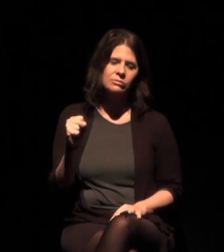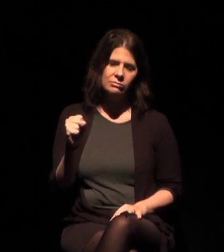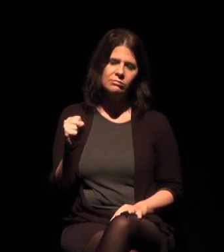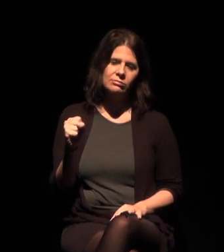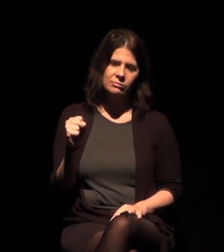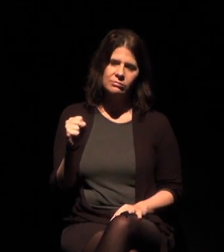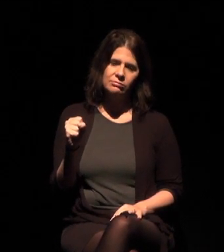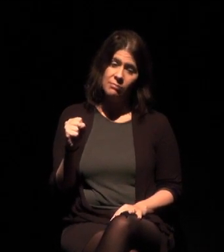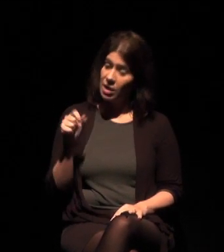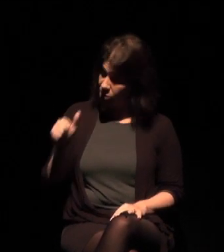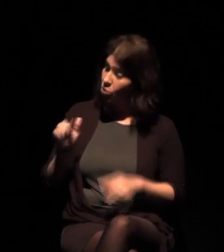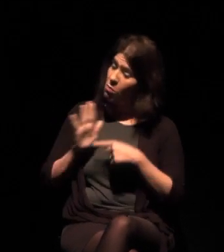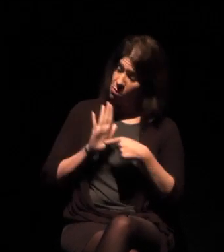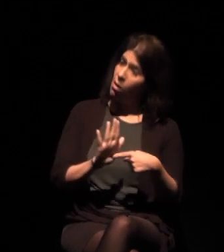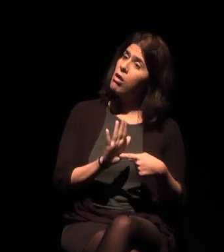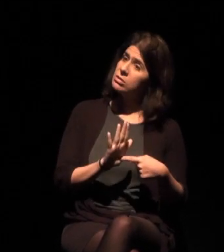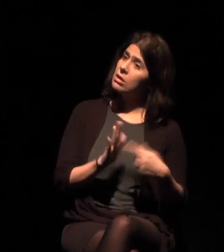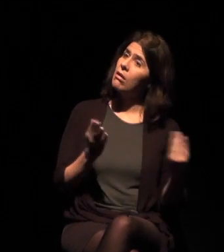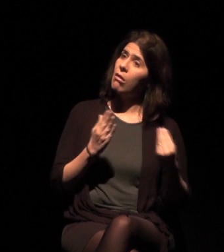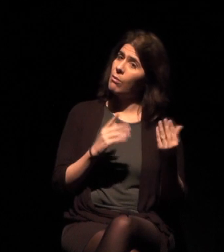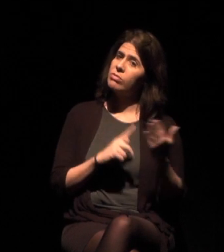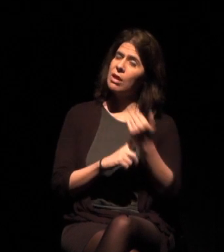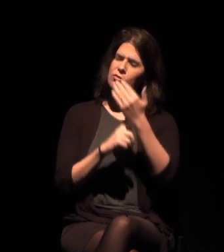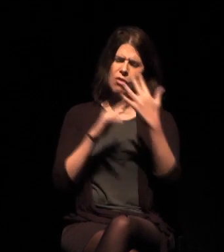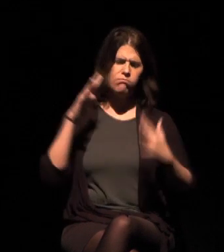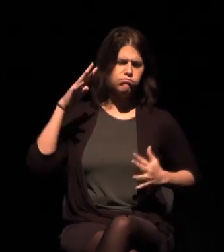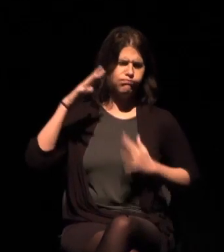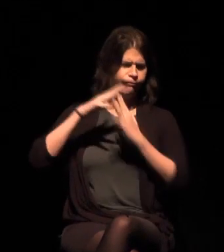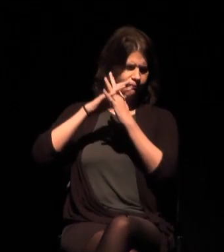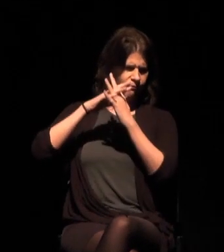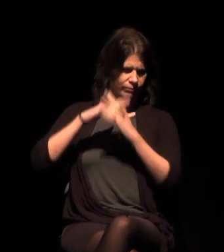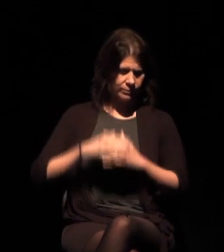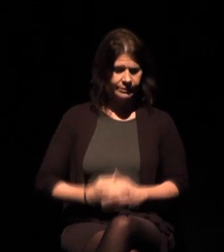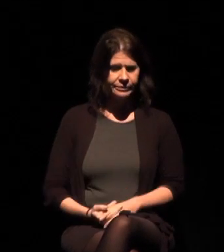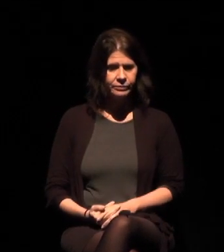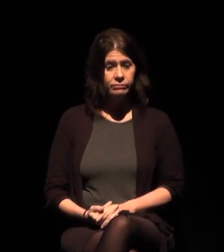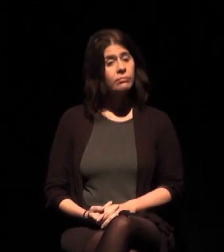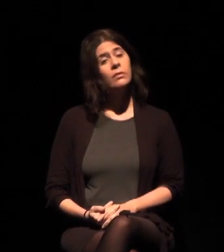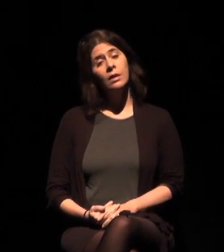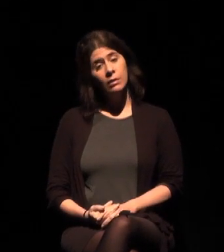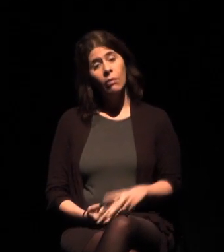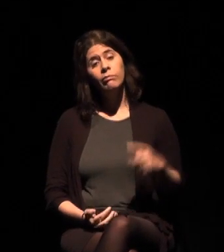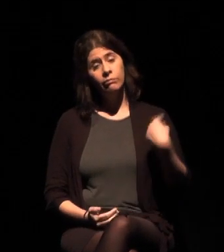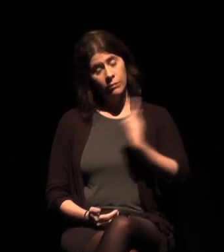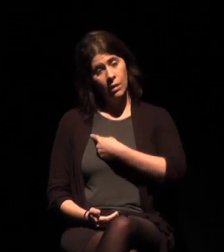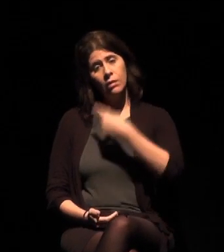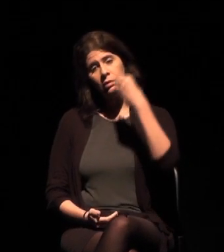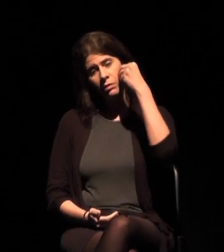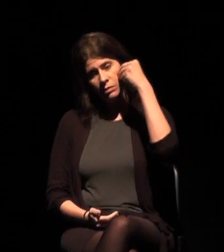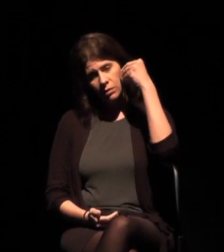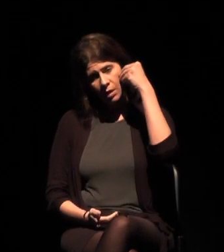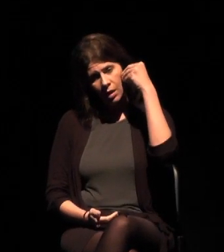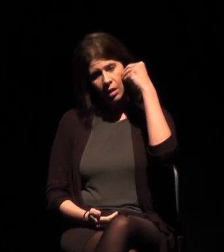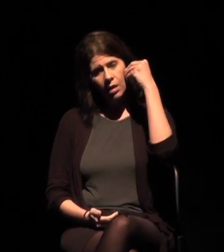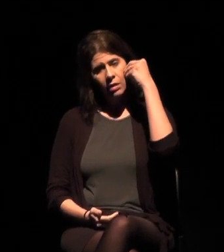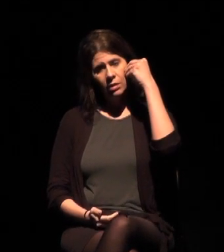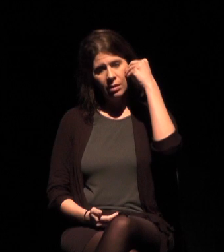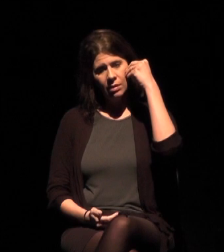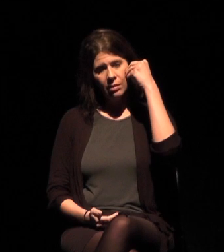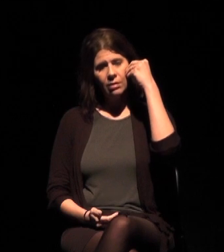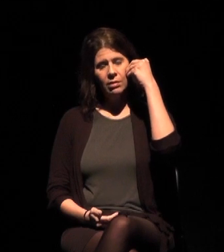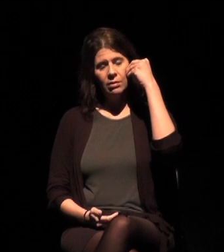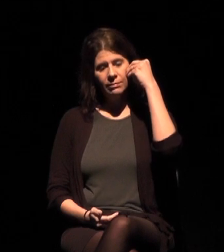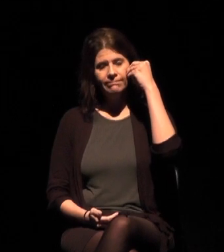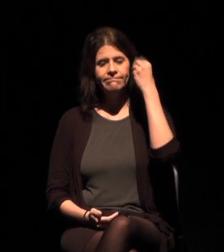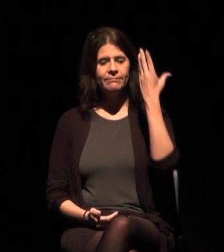de si mesmo portanto aquilo que a gente dá em tentado experimentar num país como